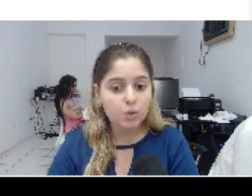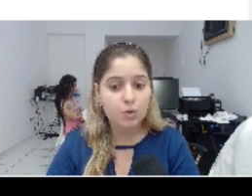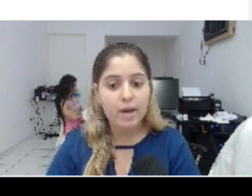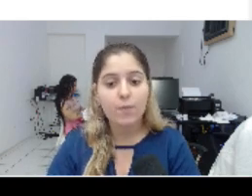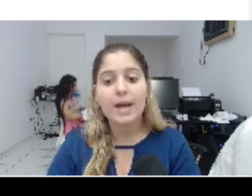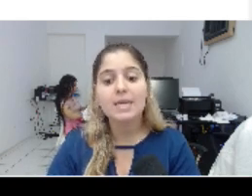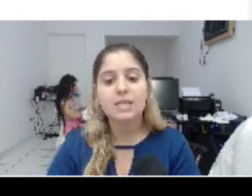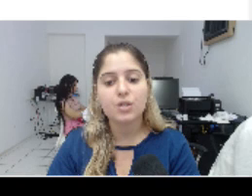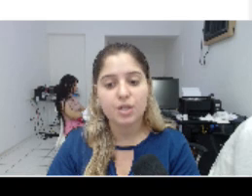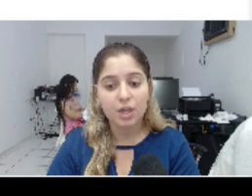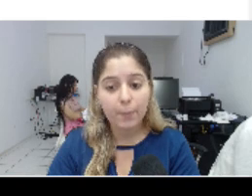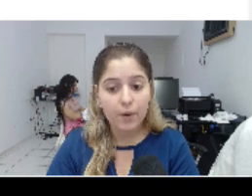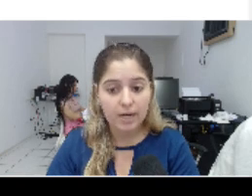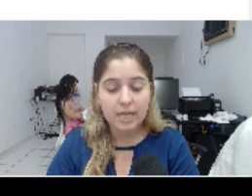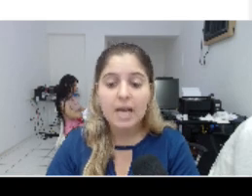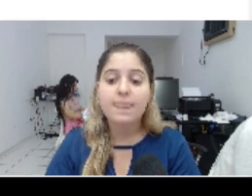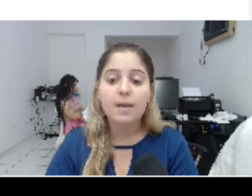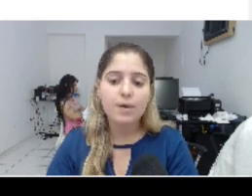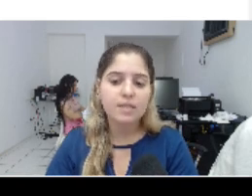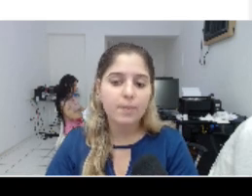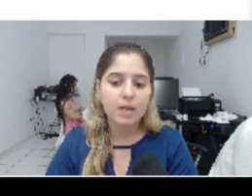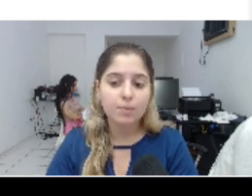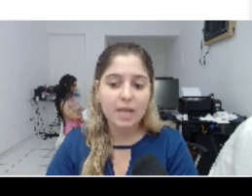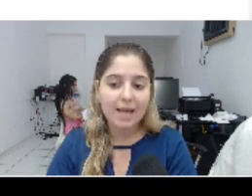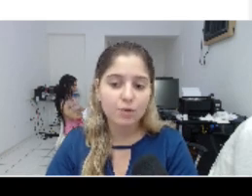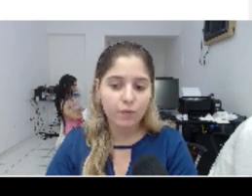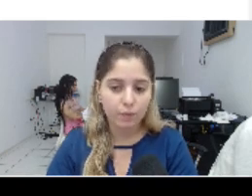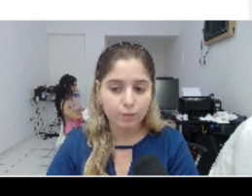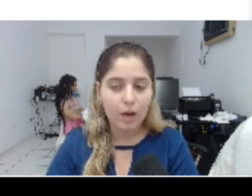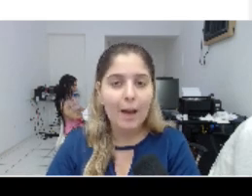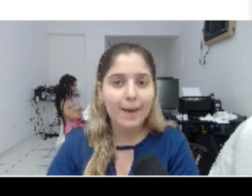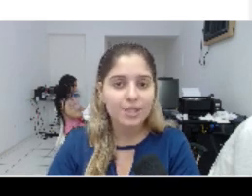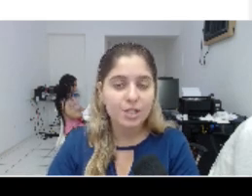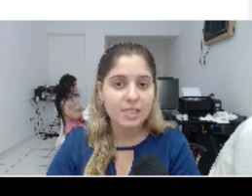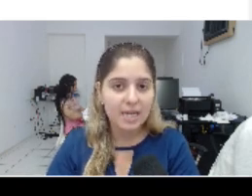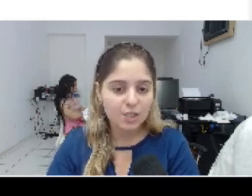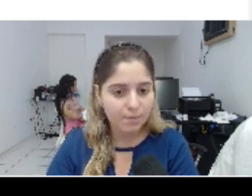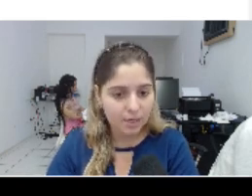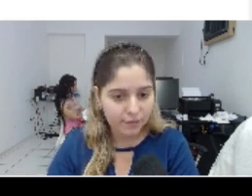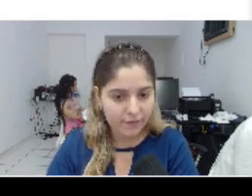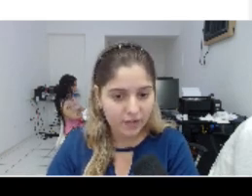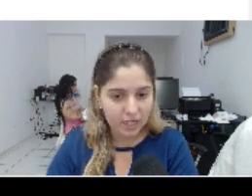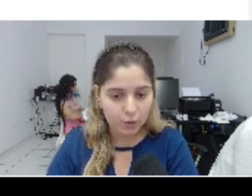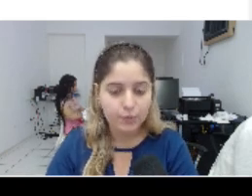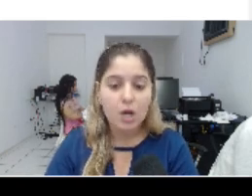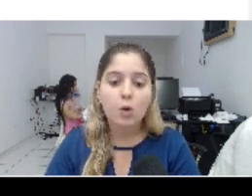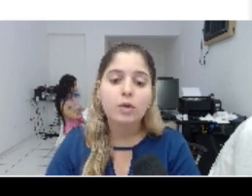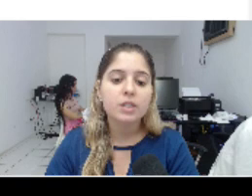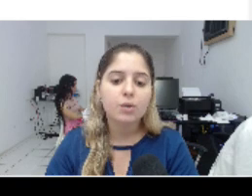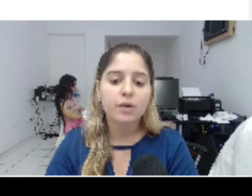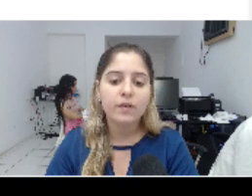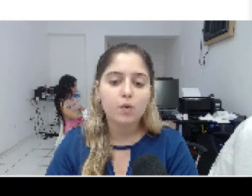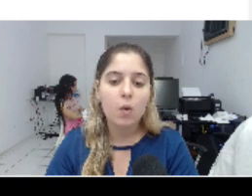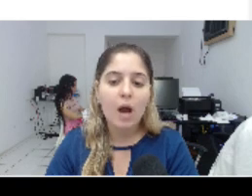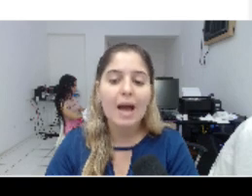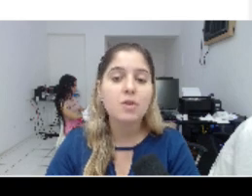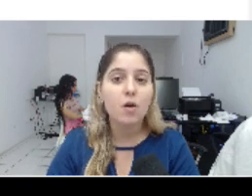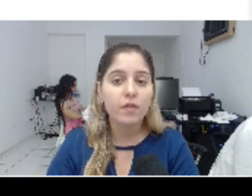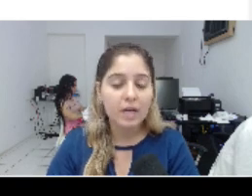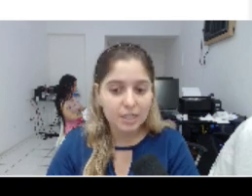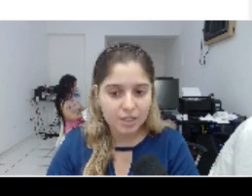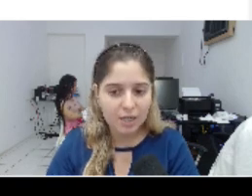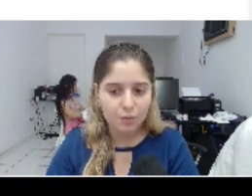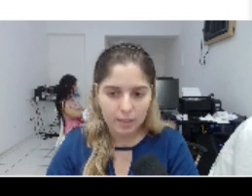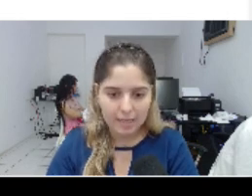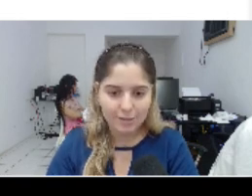agremiações continuarão a existir, porém, não receberão nada do fundo a partir deste mês de fevereiro, quando entrou em vigor a